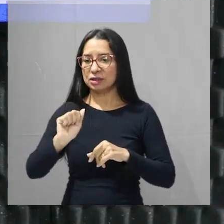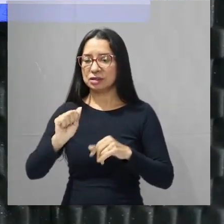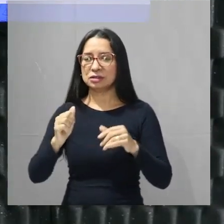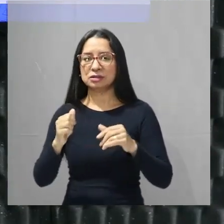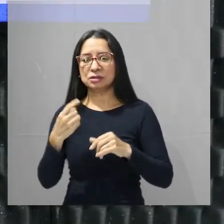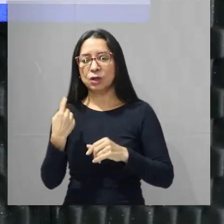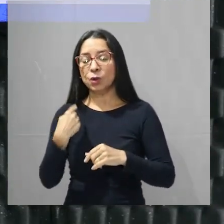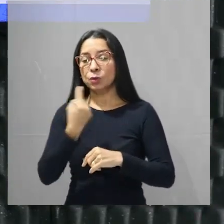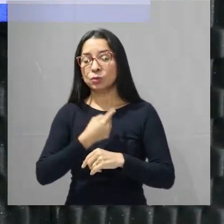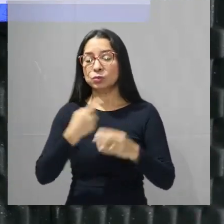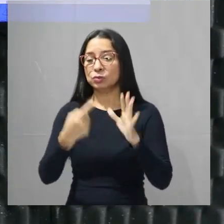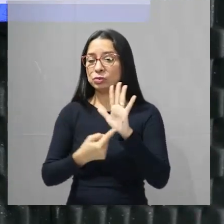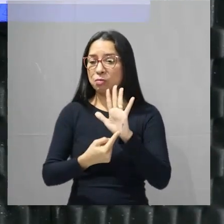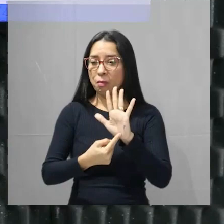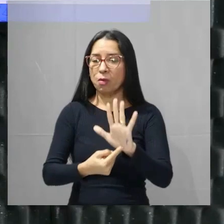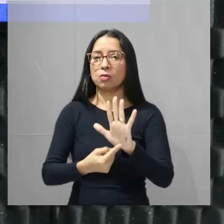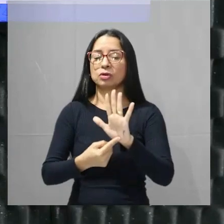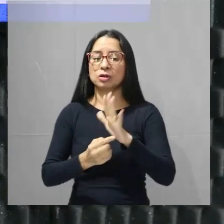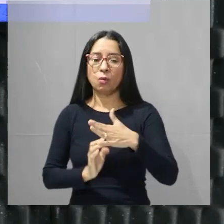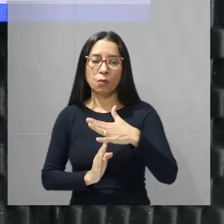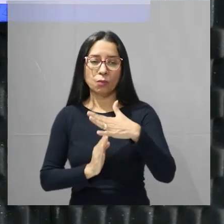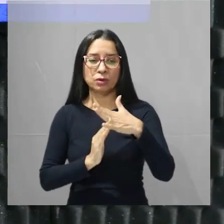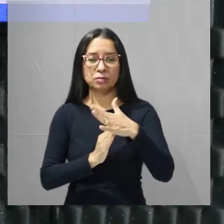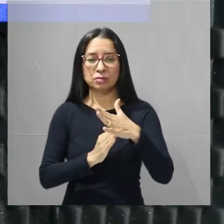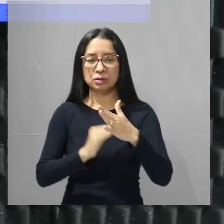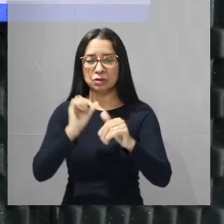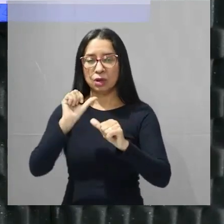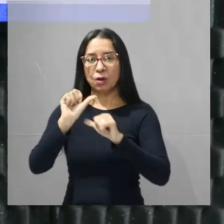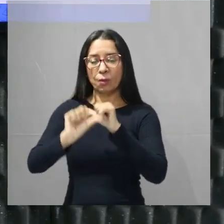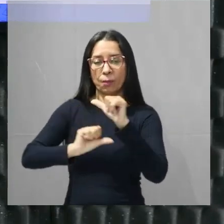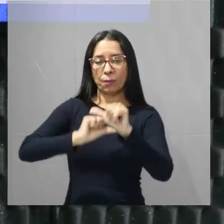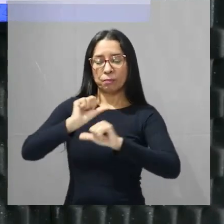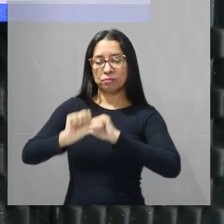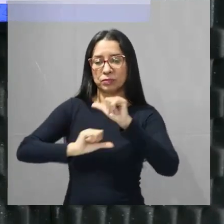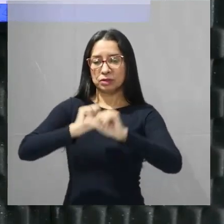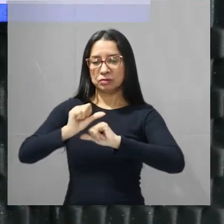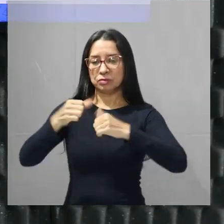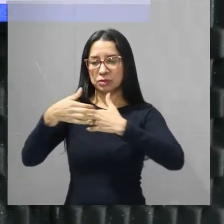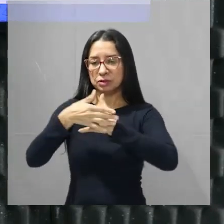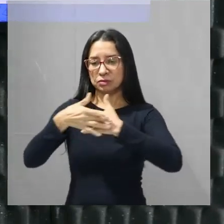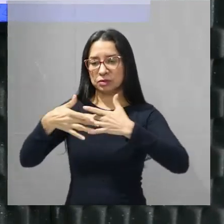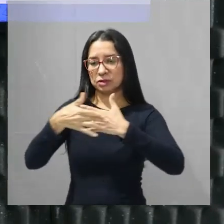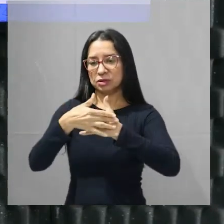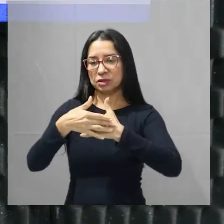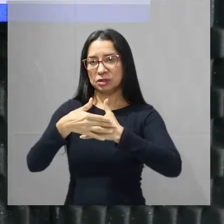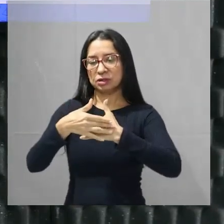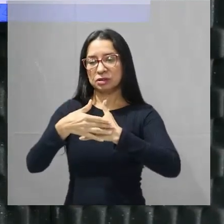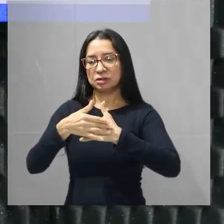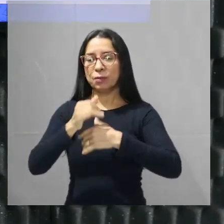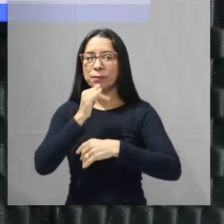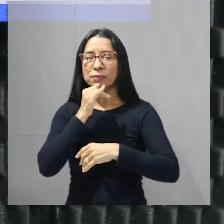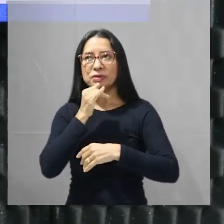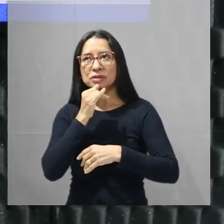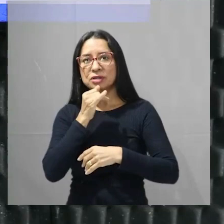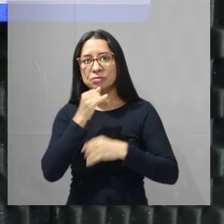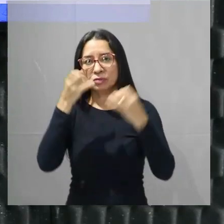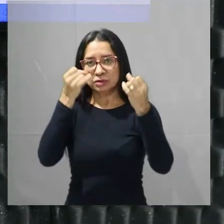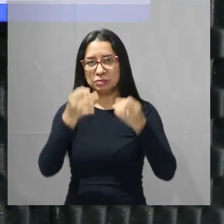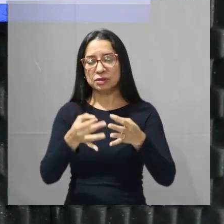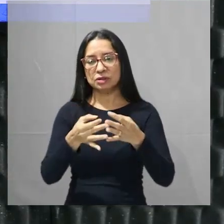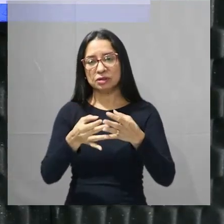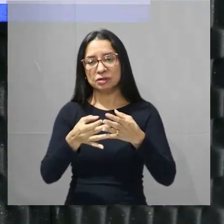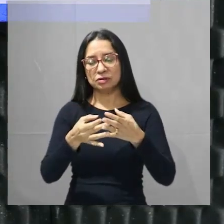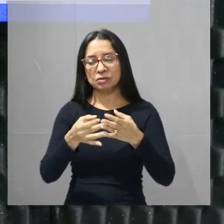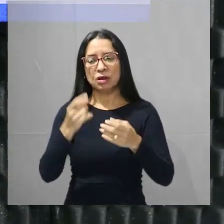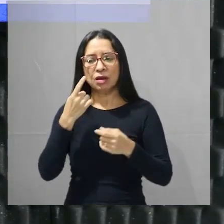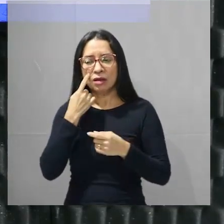submetida a cidade. Ou seja, ele é muito claro, ele diz, olha, na cidade as pessoas estão perdendo a referência. Aquilo de você, por exemplo, olhar o seu bairro que